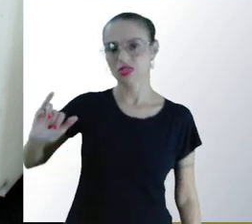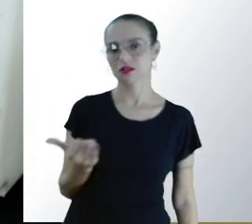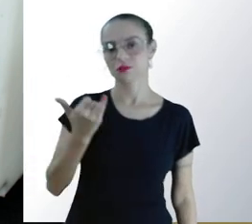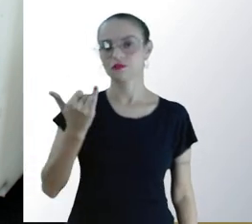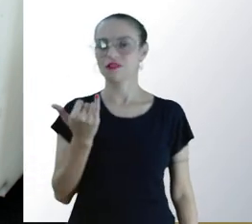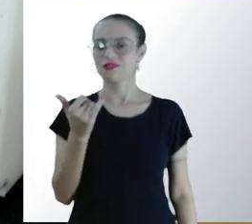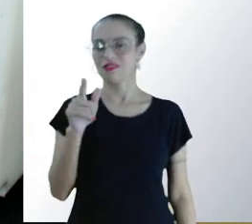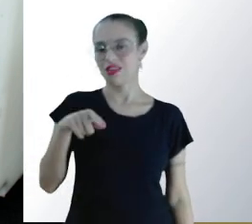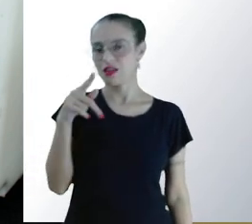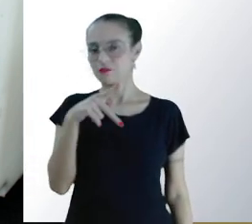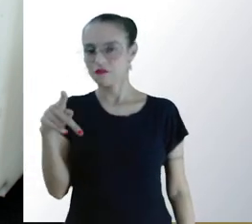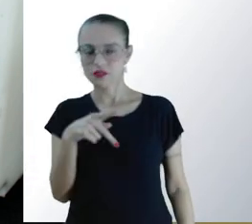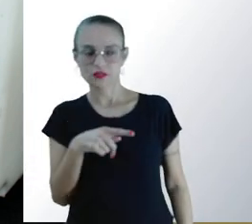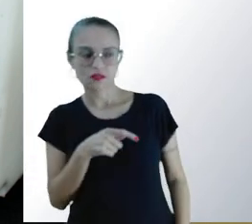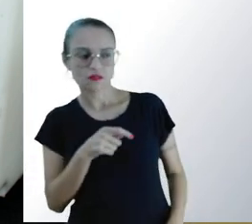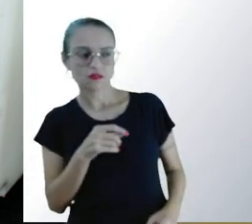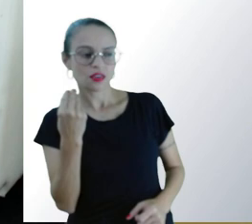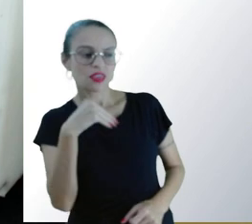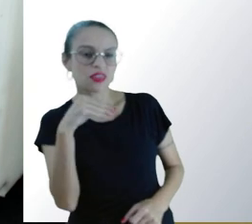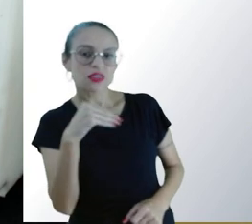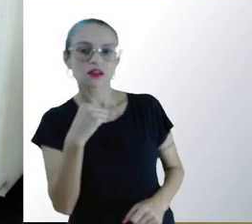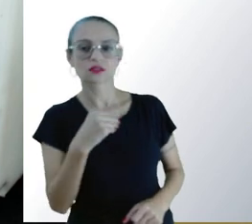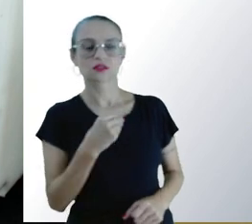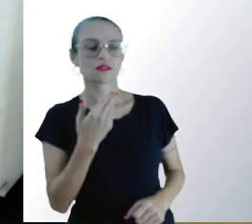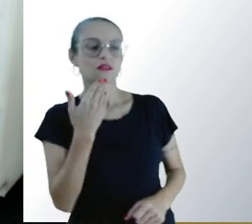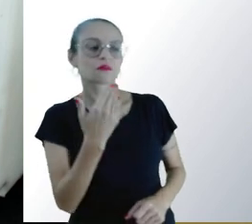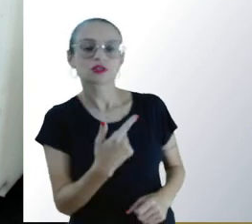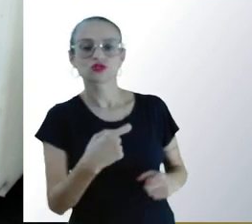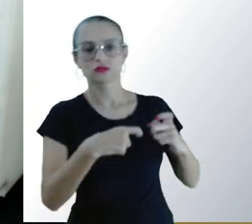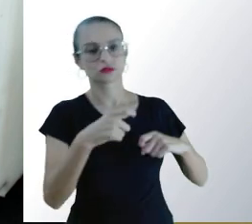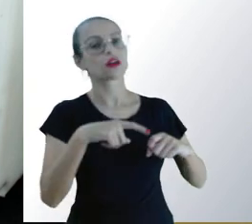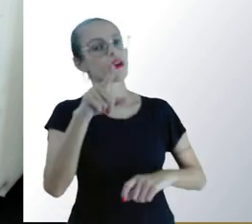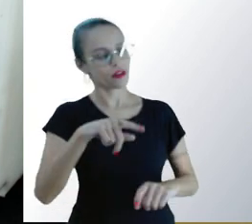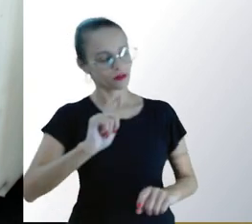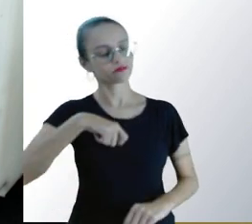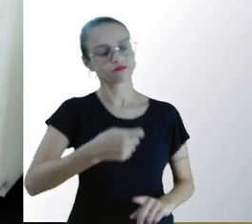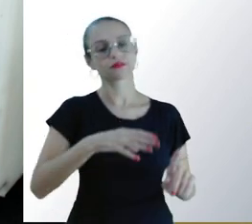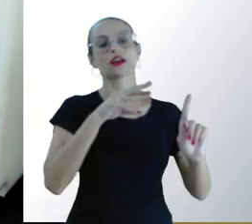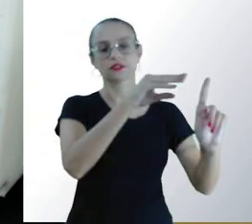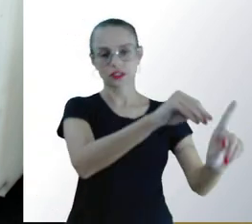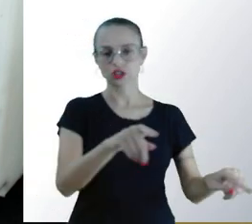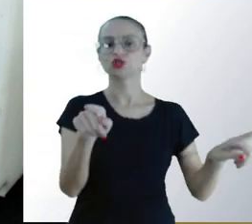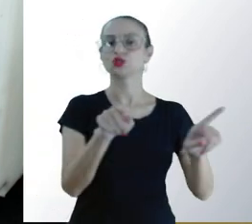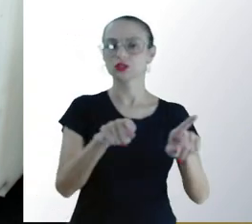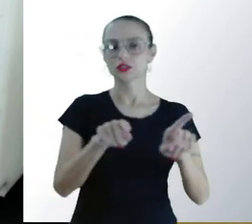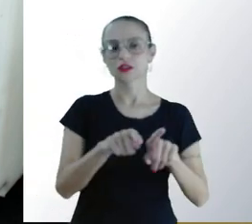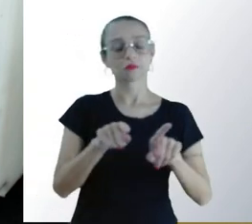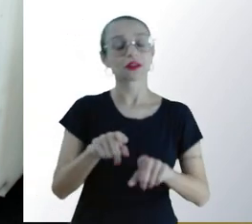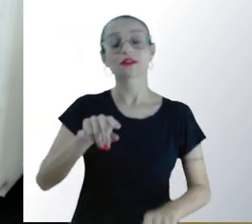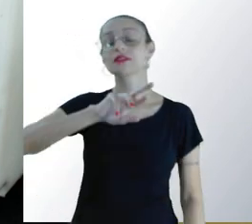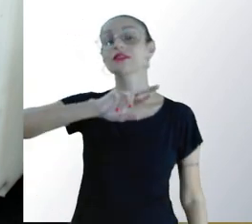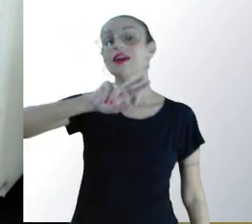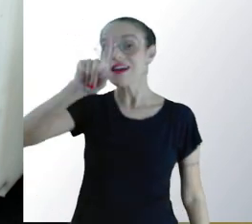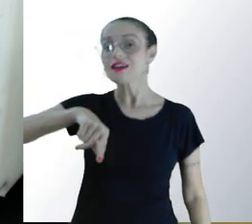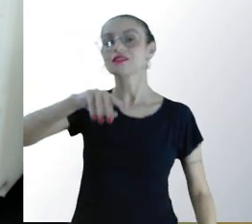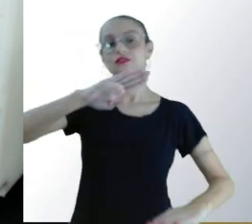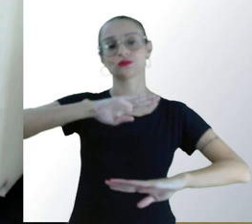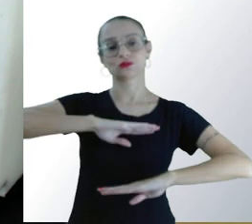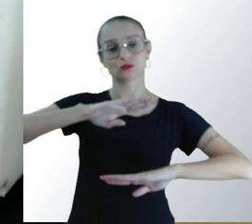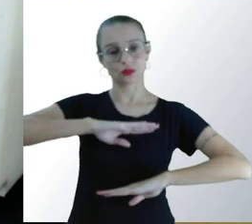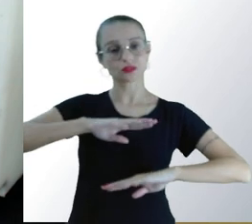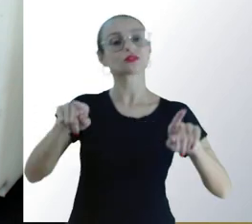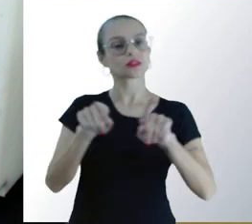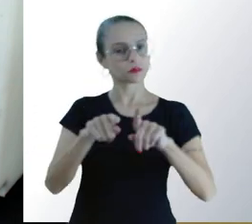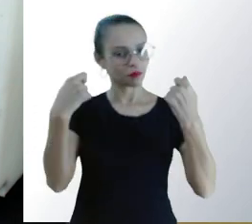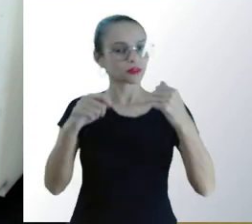ou para fazer uma chantagem em relação ao sexual, isso pode configurar um assédio também. Não é pacífico, né? Ou seja, não é uma situação que demanda também